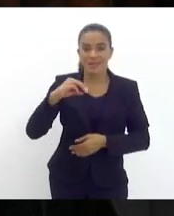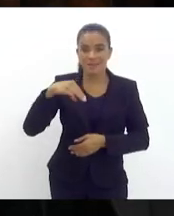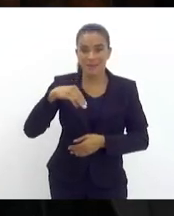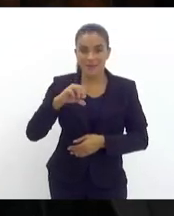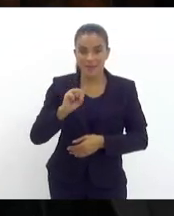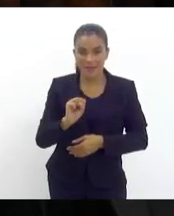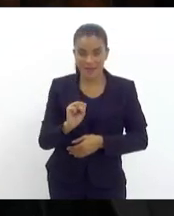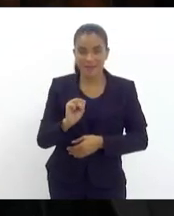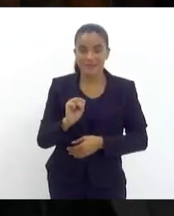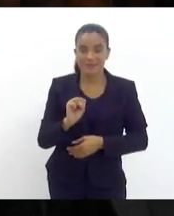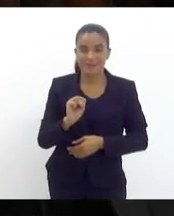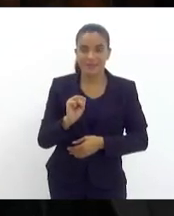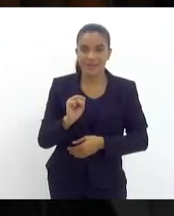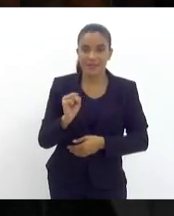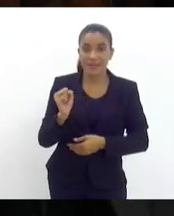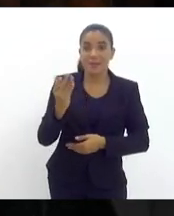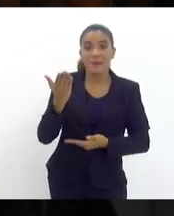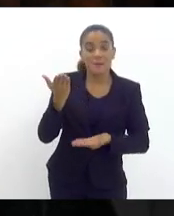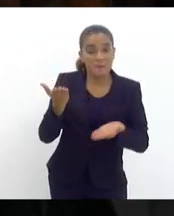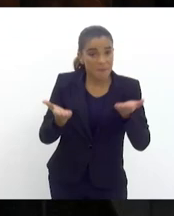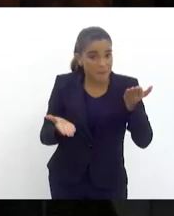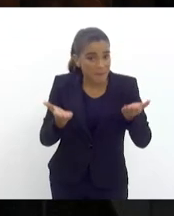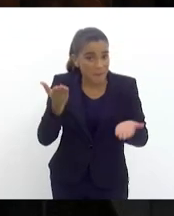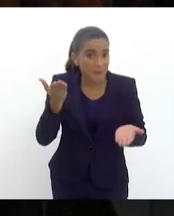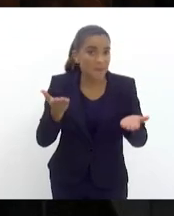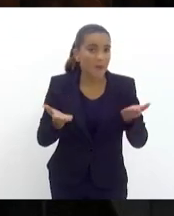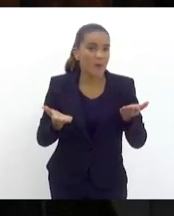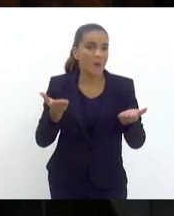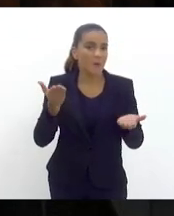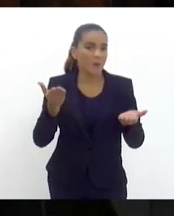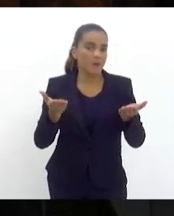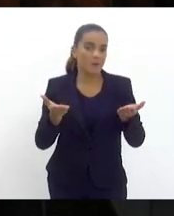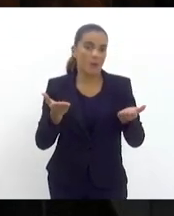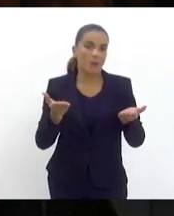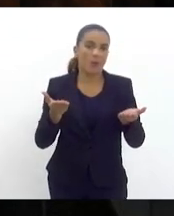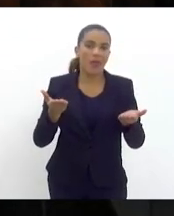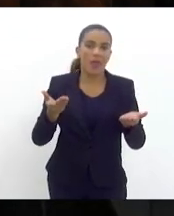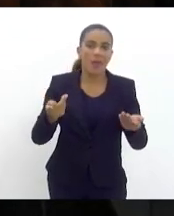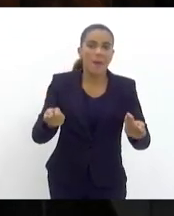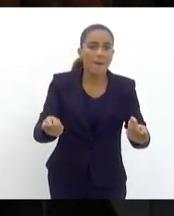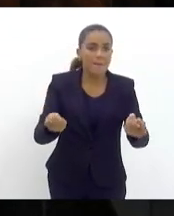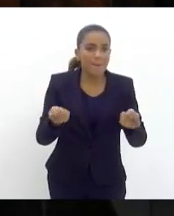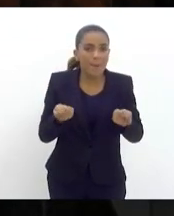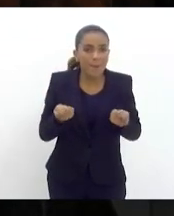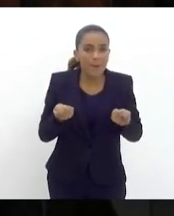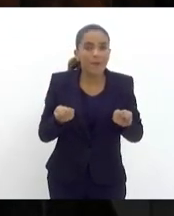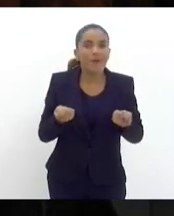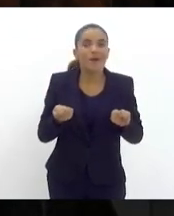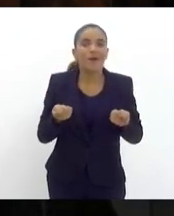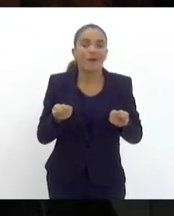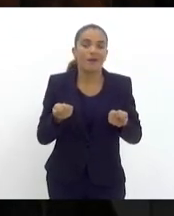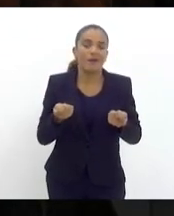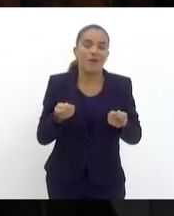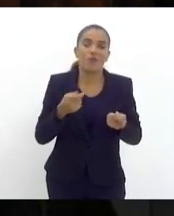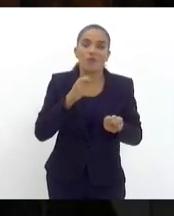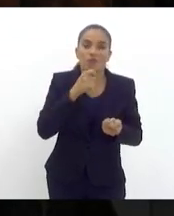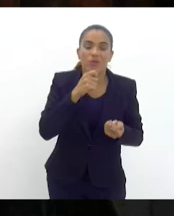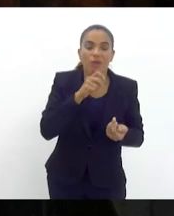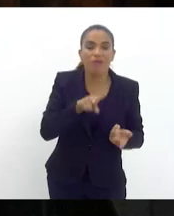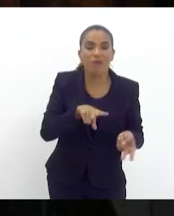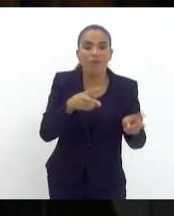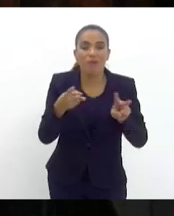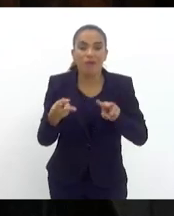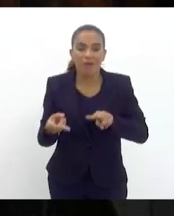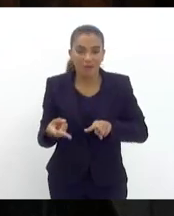na medida que foram reduzidas abruptamente sem transição